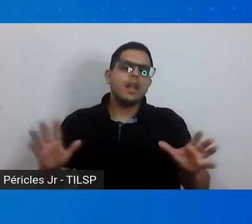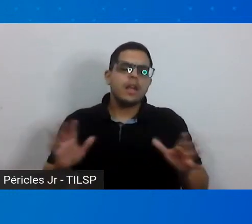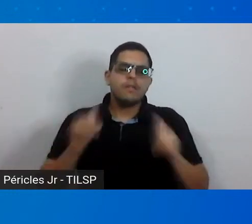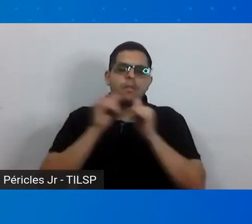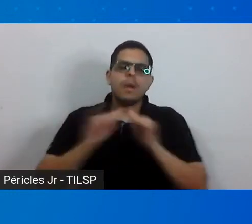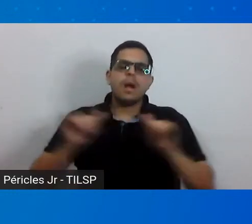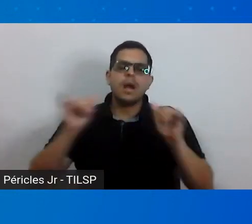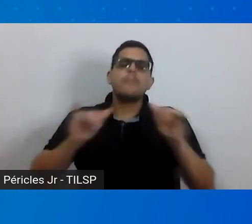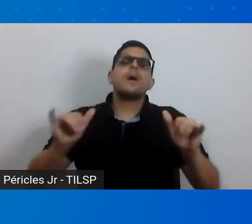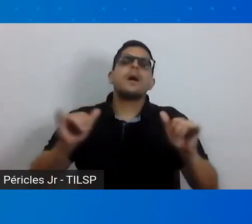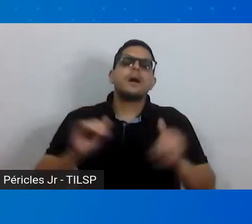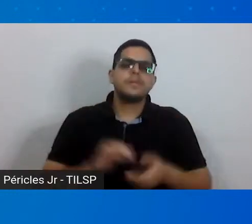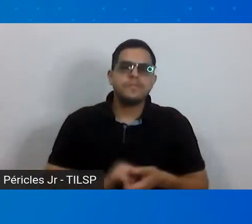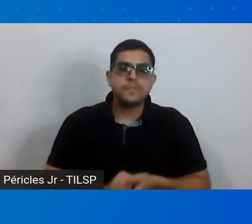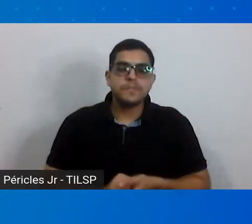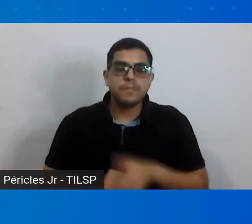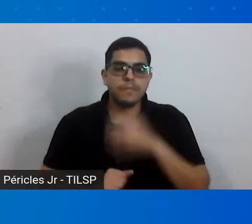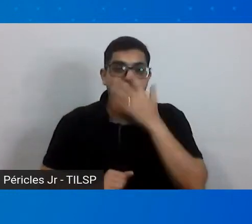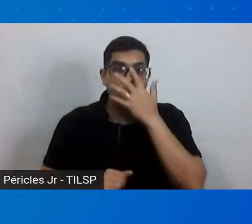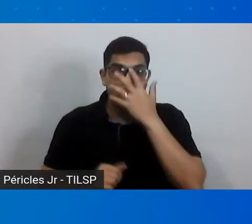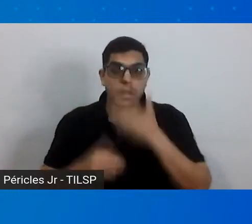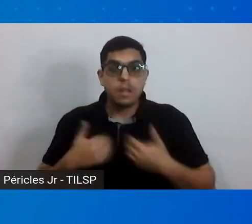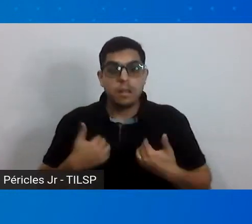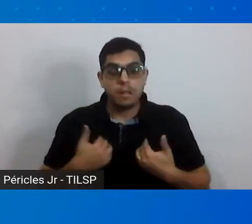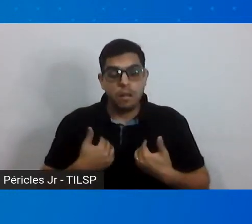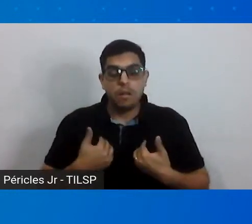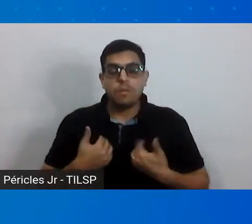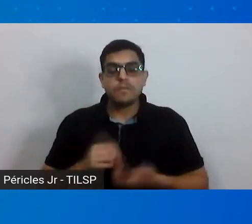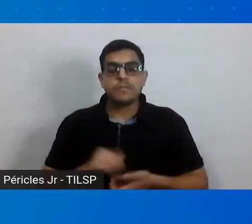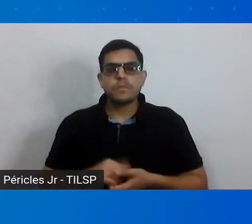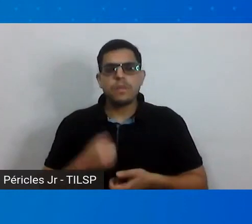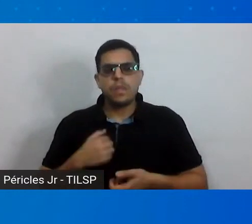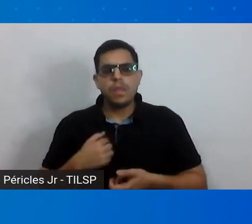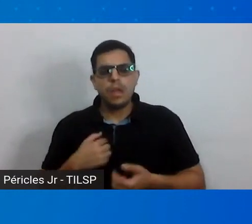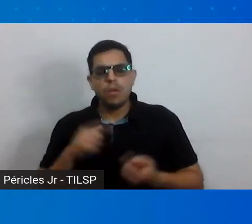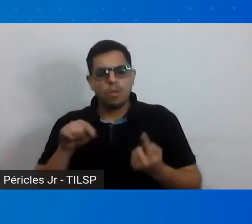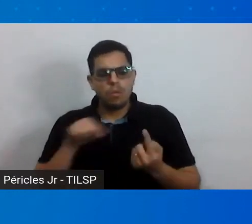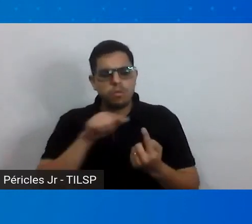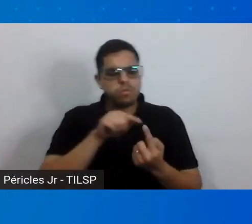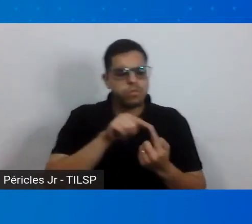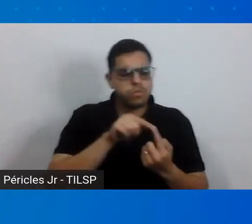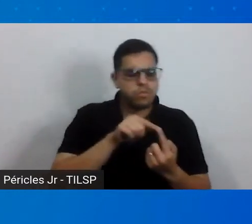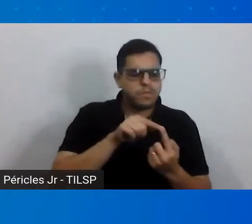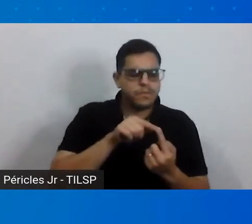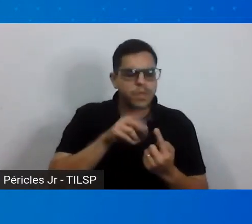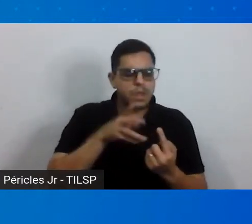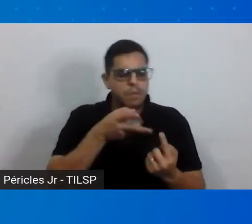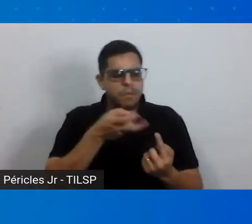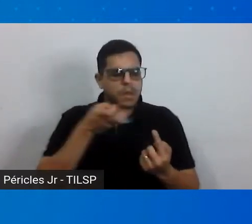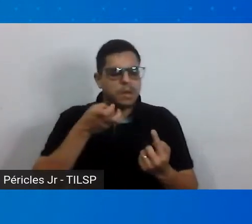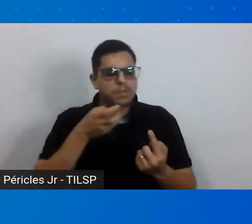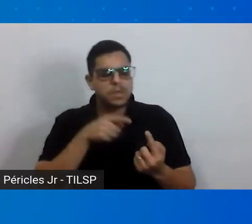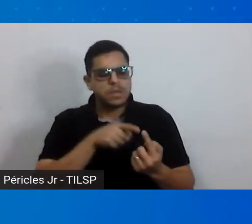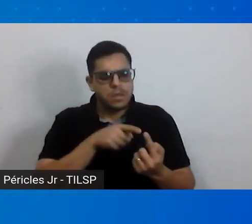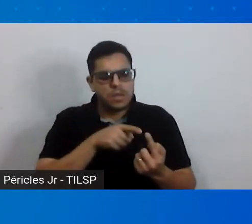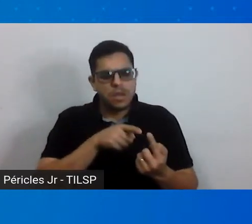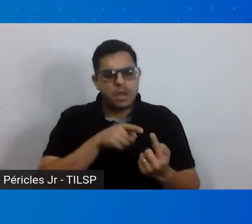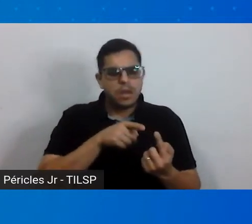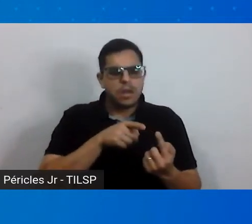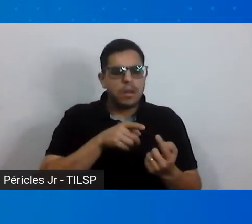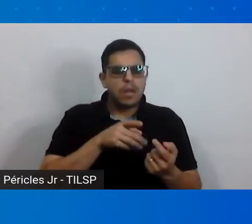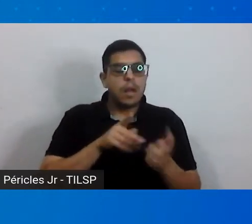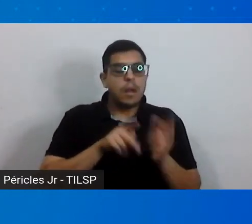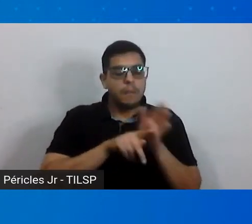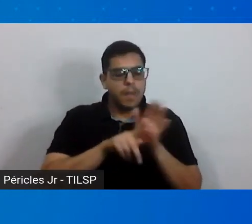prático eu parti não apontamento significativo da nossa pesquisa de Mestrado sobre os alunos